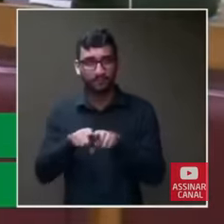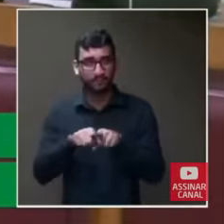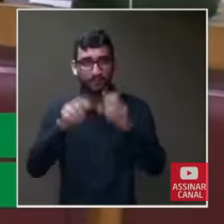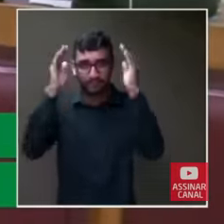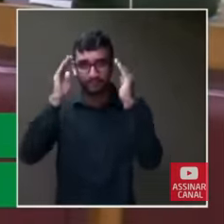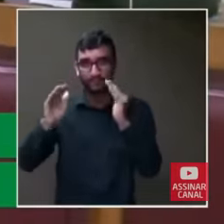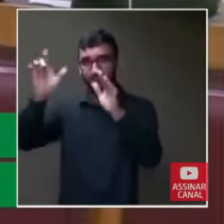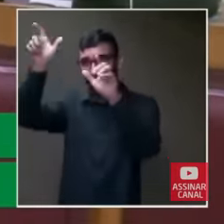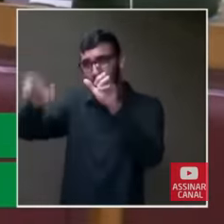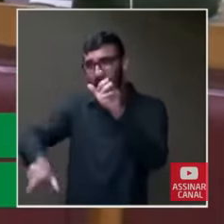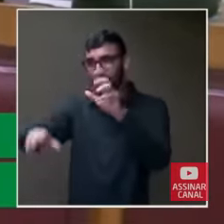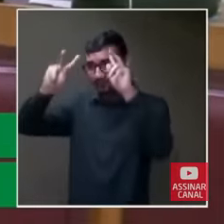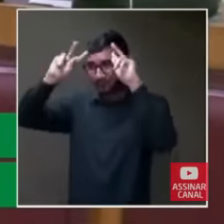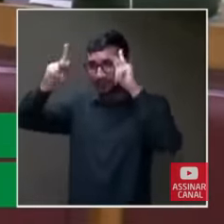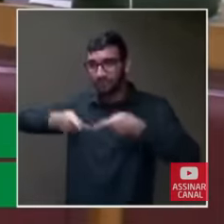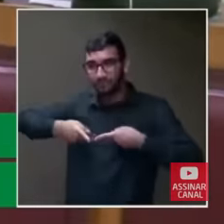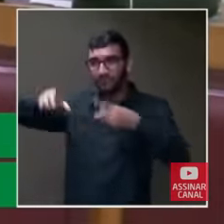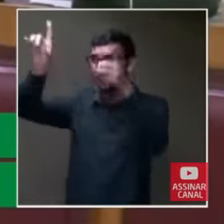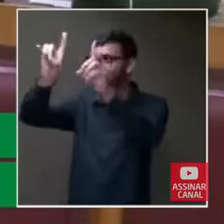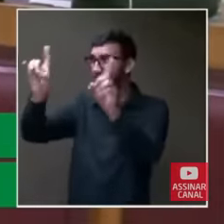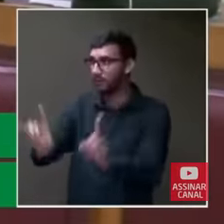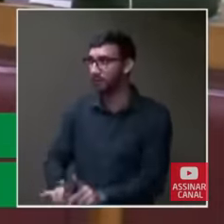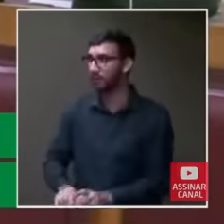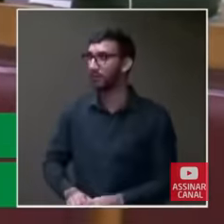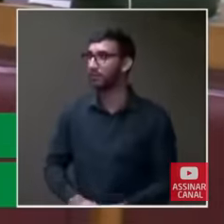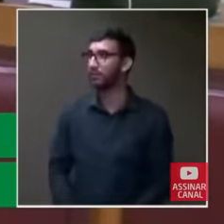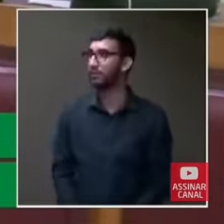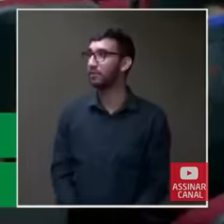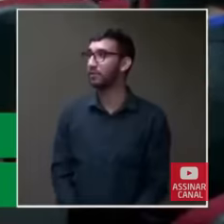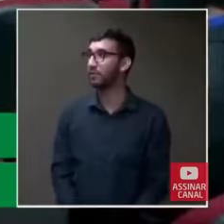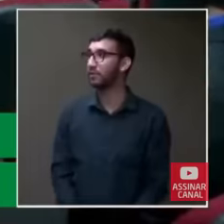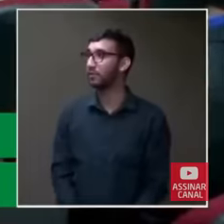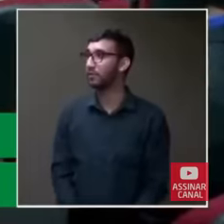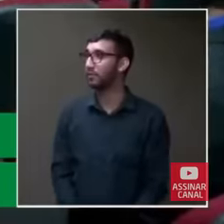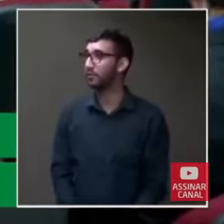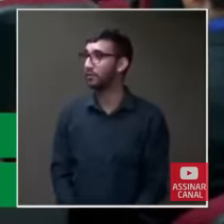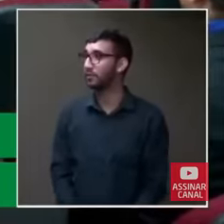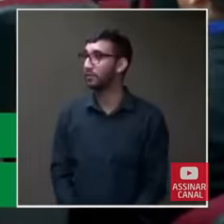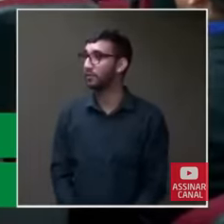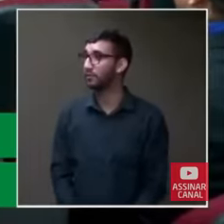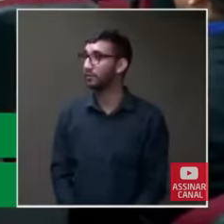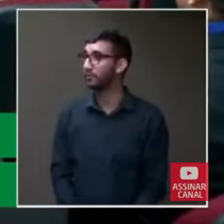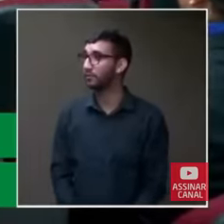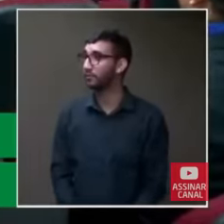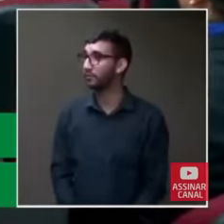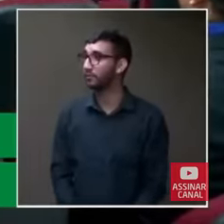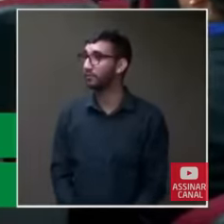feito respeito à pessoa humana, à dignidade da pessoa humana. Não está, não, excelência.